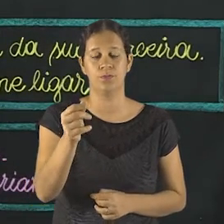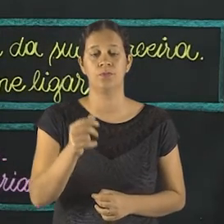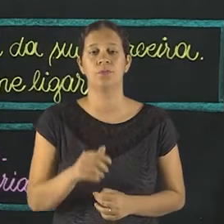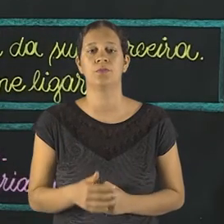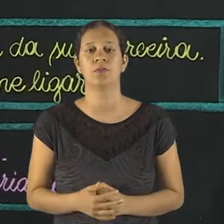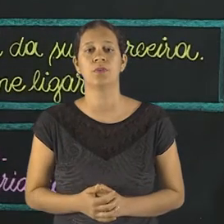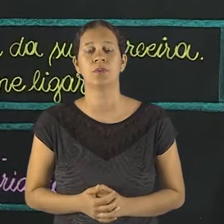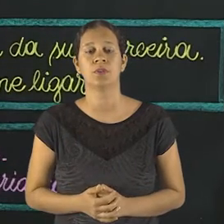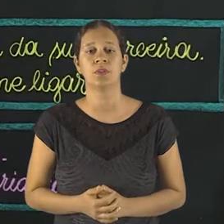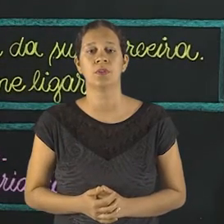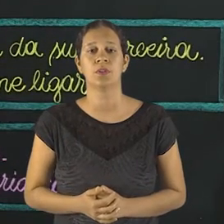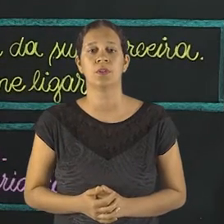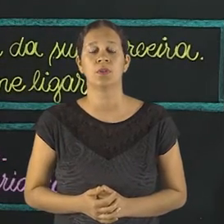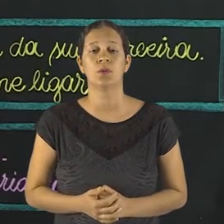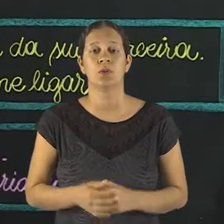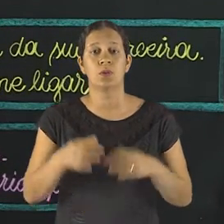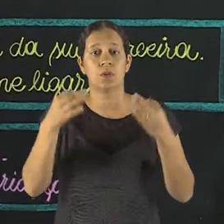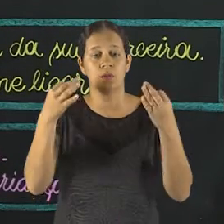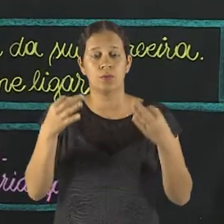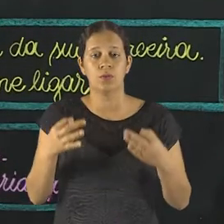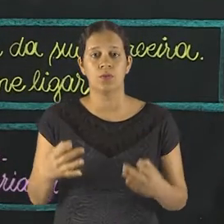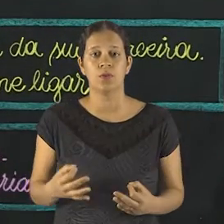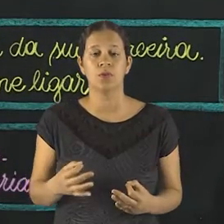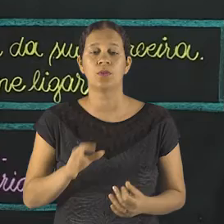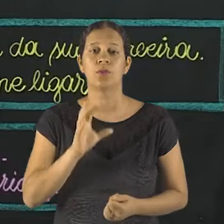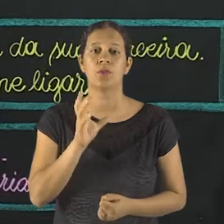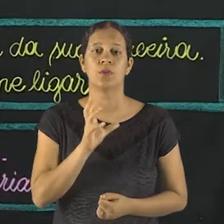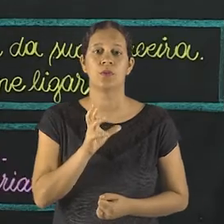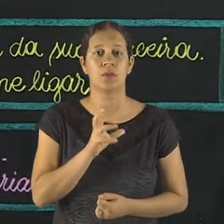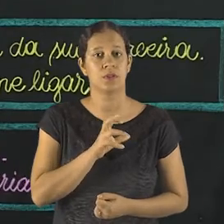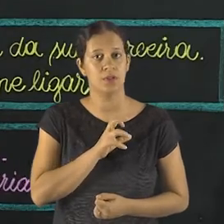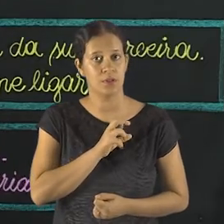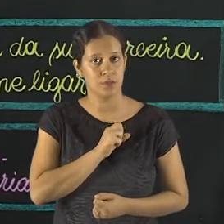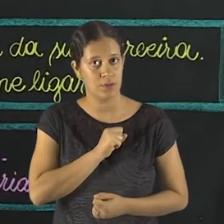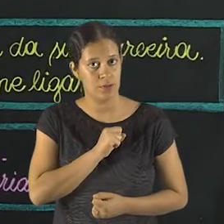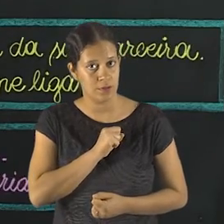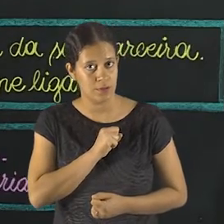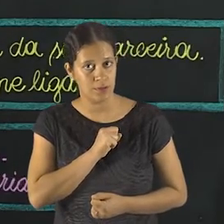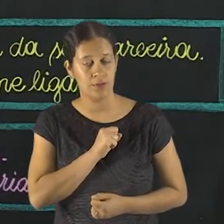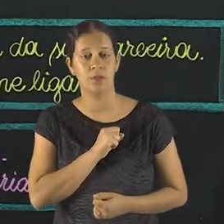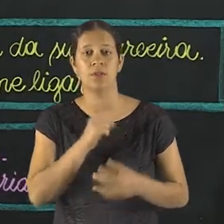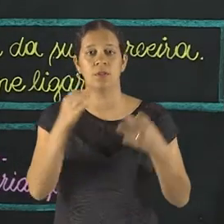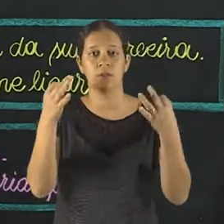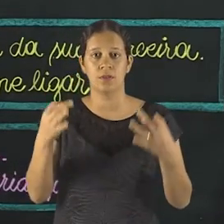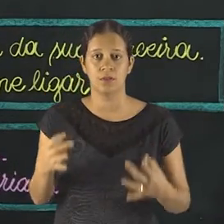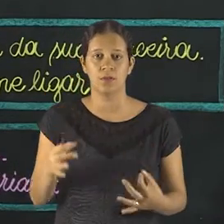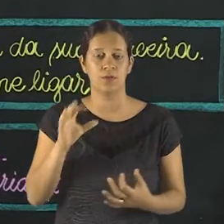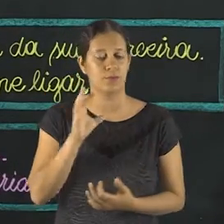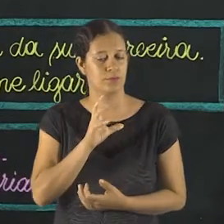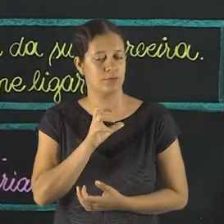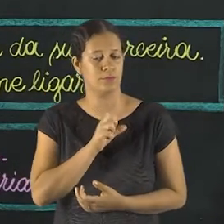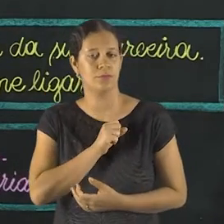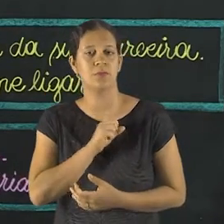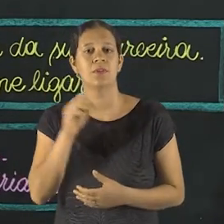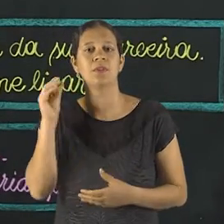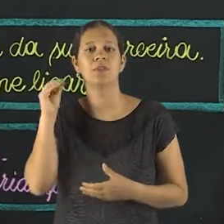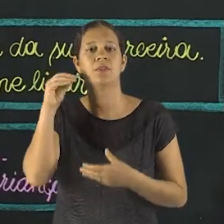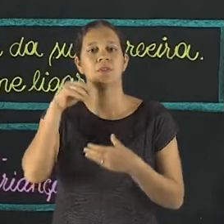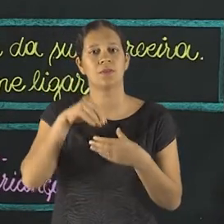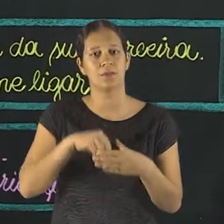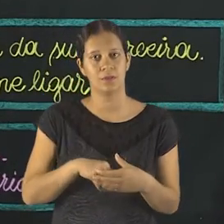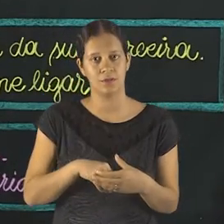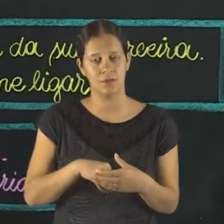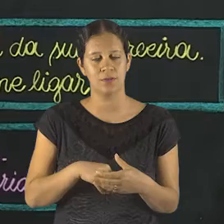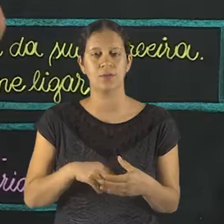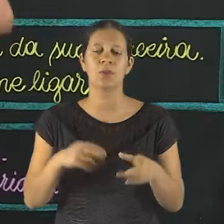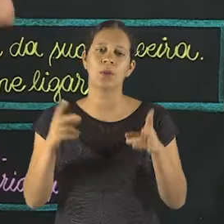infinitivo. Por ser exato, o amor não cabe em si. É o trecho de uma música. Por ser exato, o amor não cabe em si. É